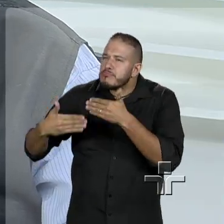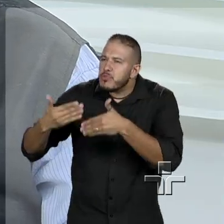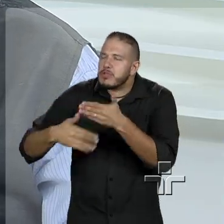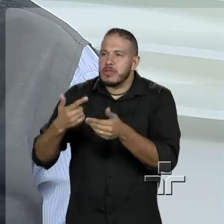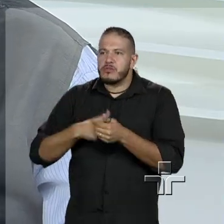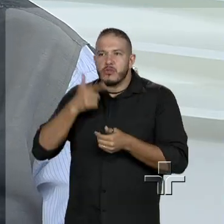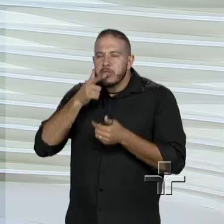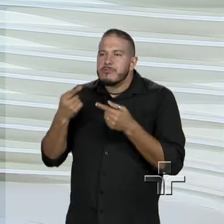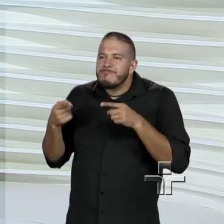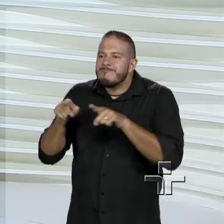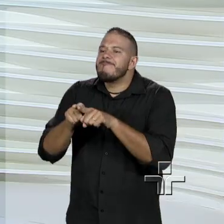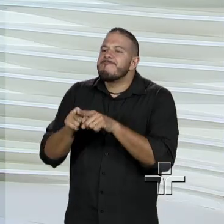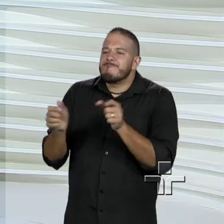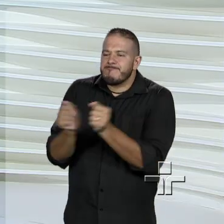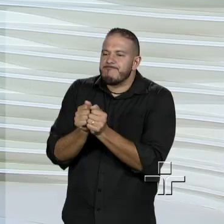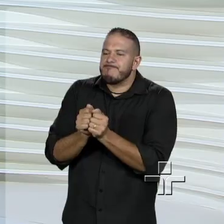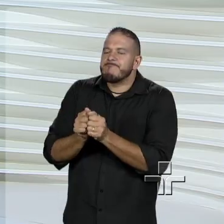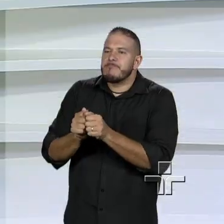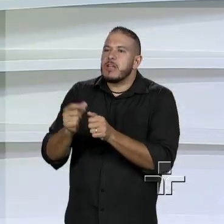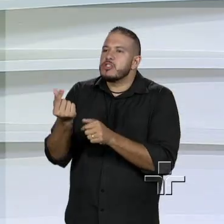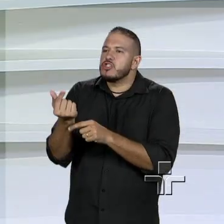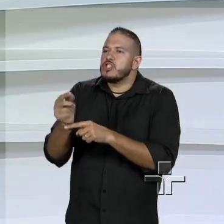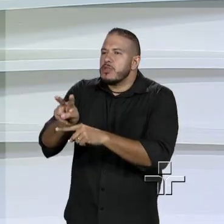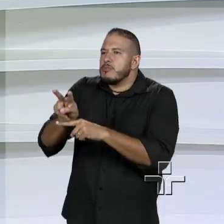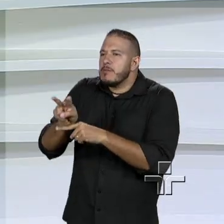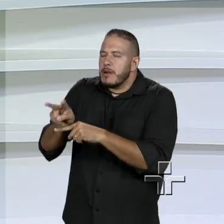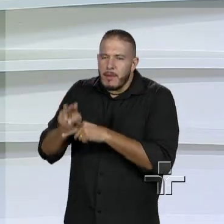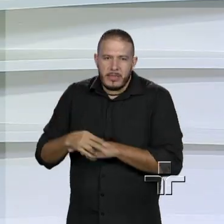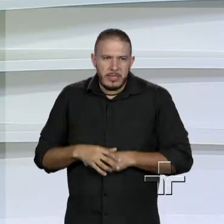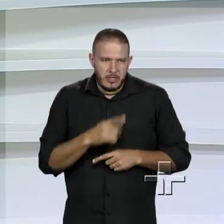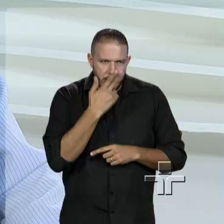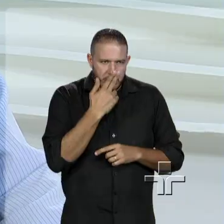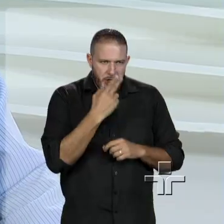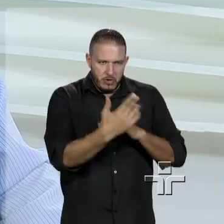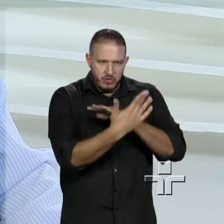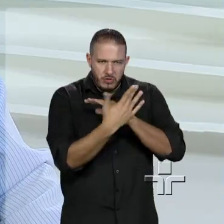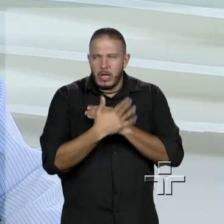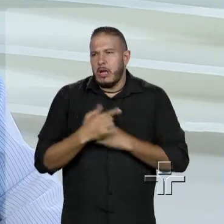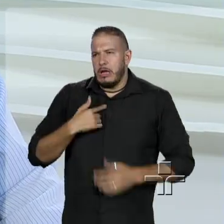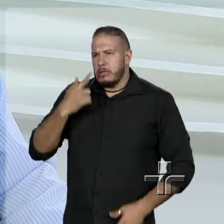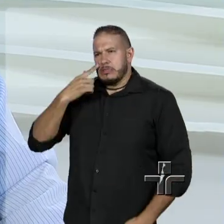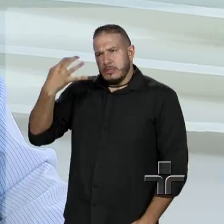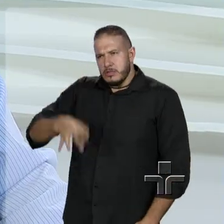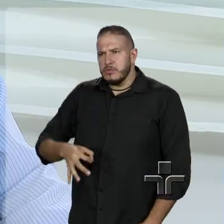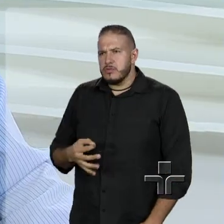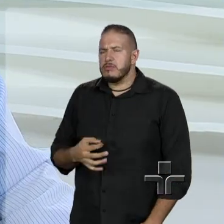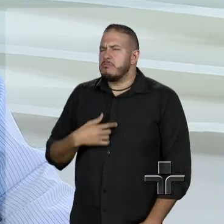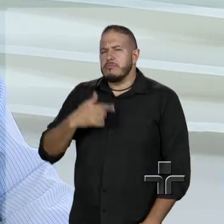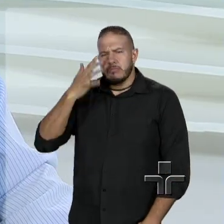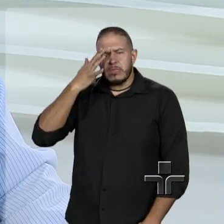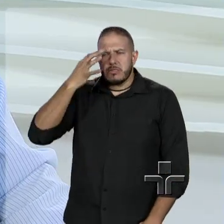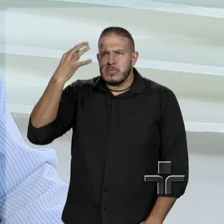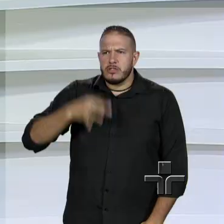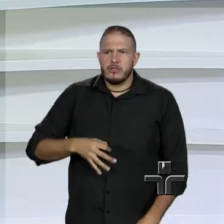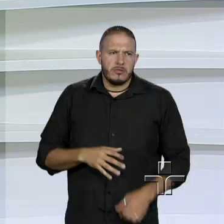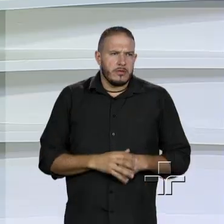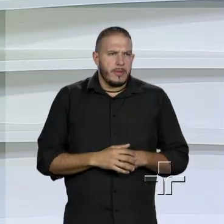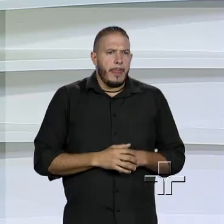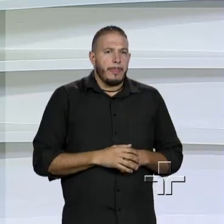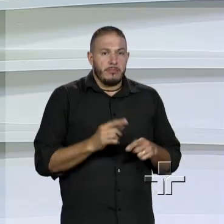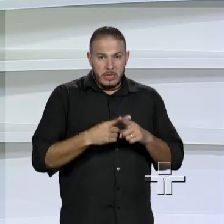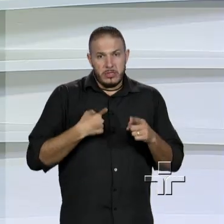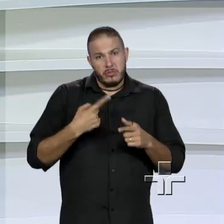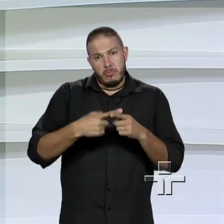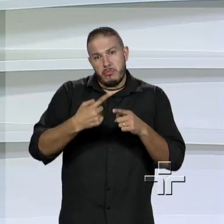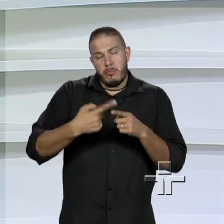de crédito. Isso pode ajudar a reduzir os spreads brasileiros? Não tem dúvida. Sobre isso eu não tenho a menor dúvida. Porque isso é um problema sério